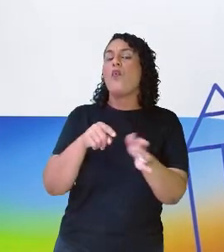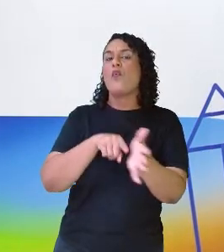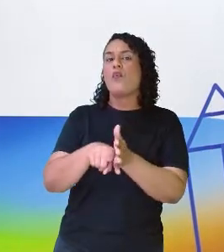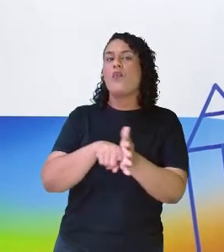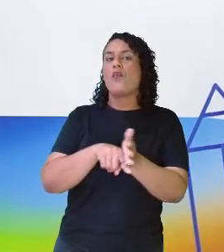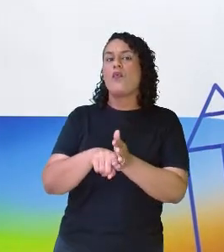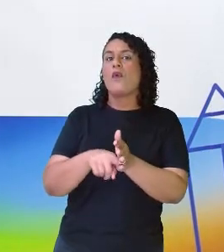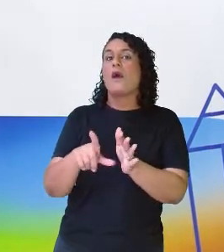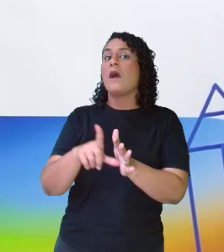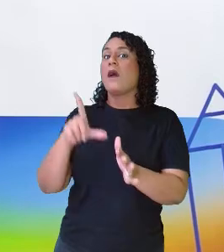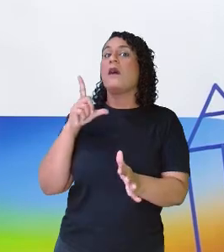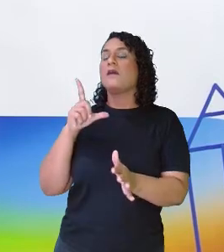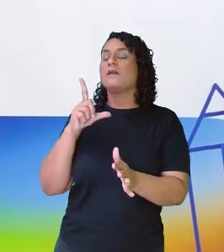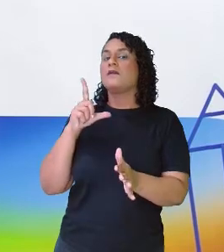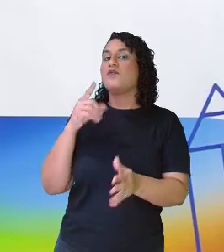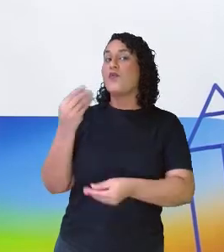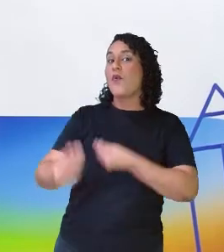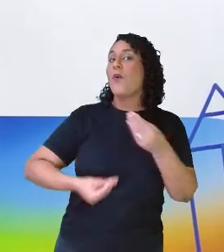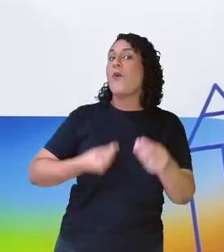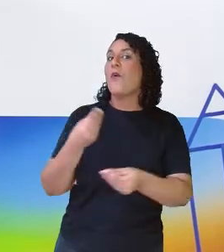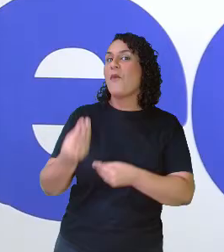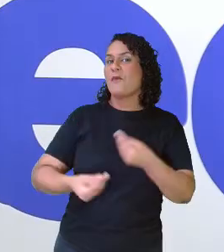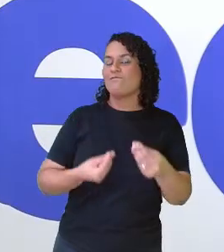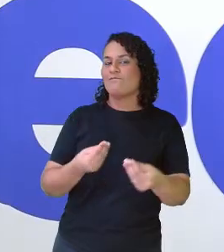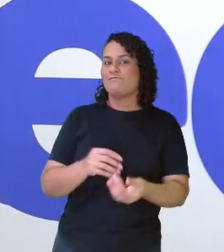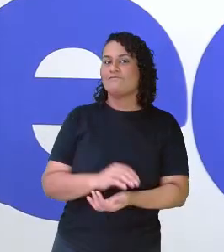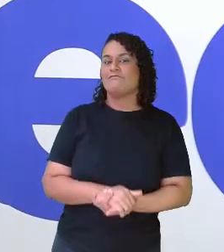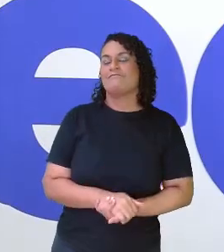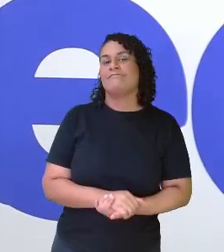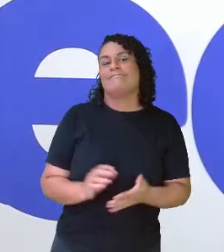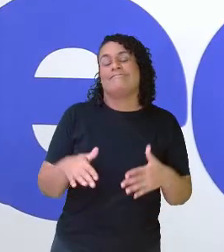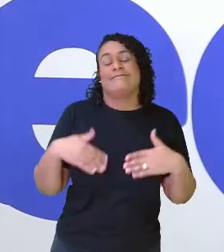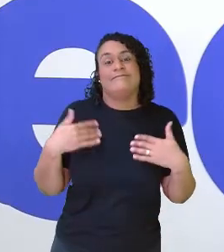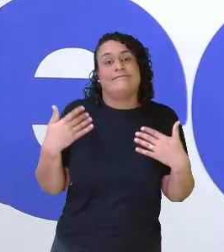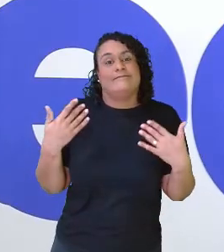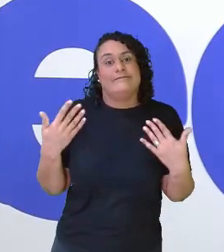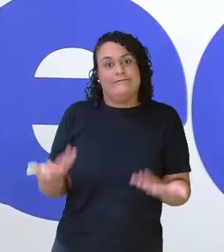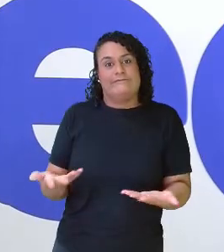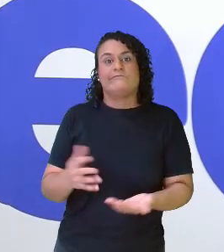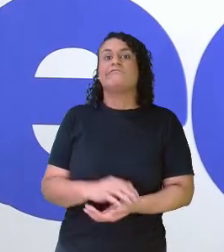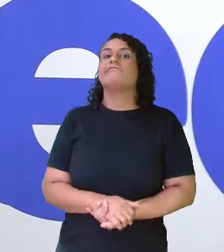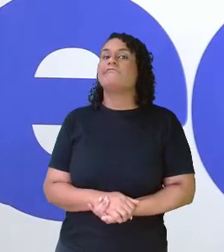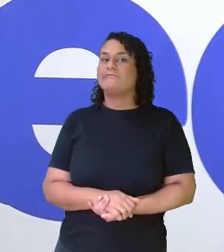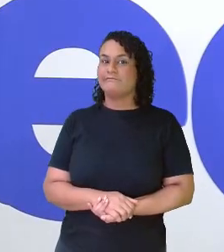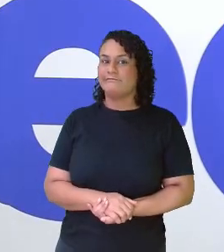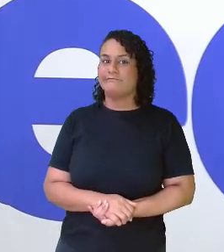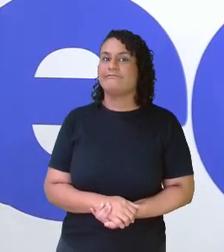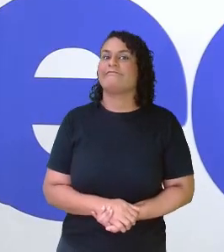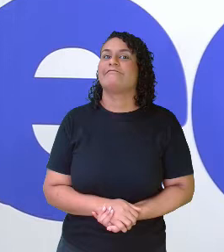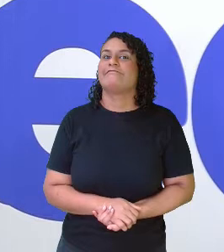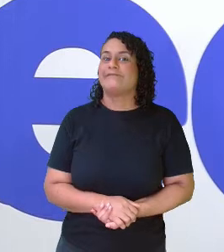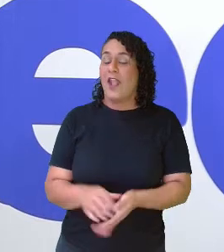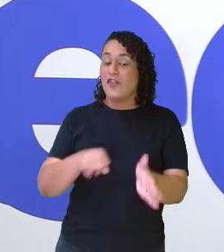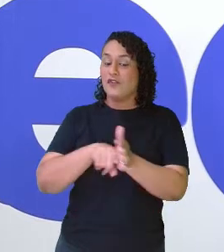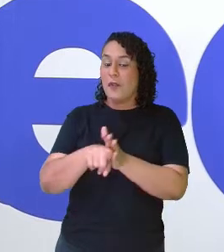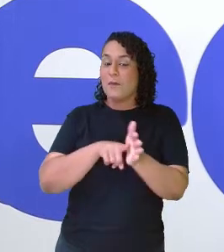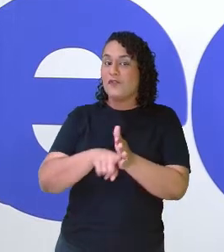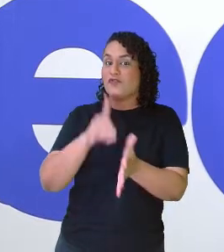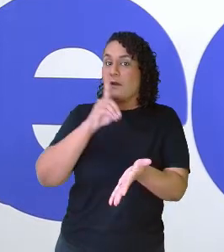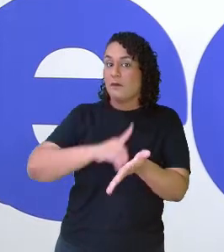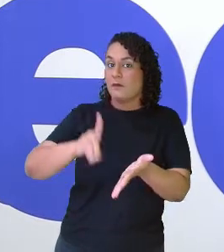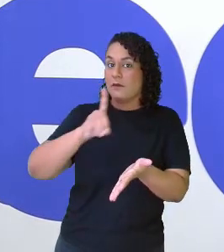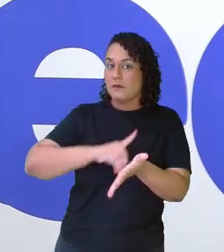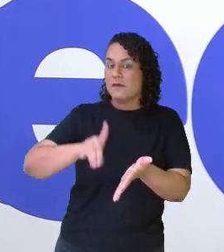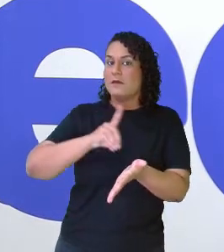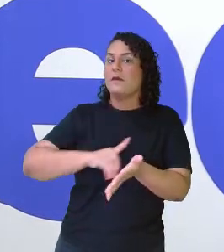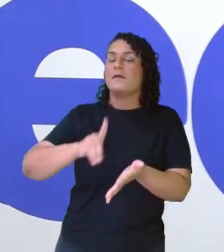Google, como é que a gente fazia, professora Márcia? Nossa, a gente ia ali, ó, para o dicionário,